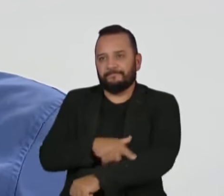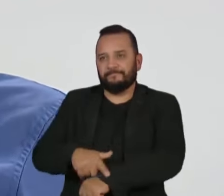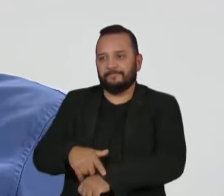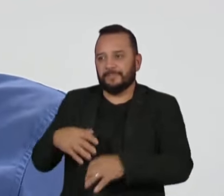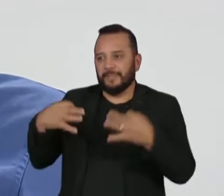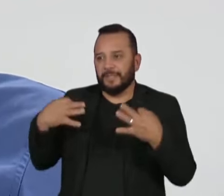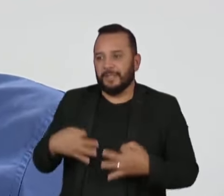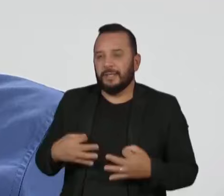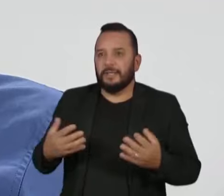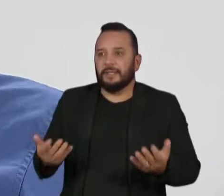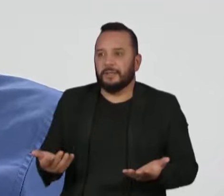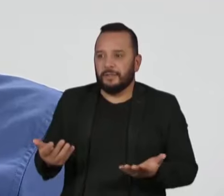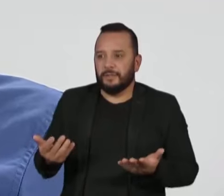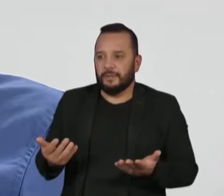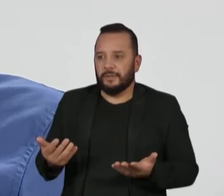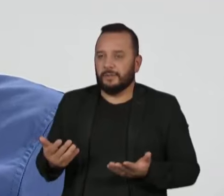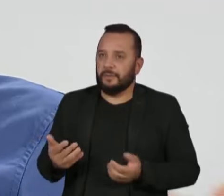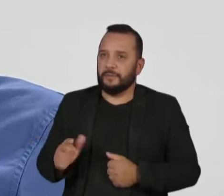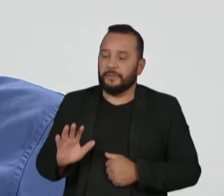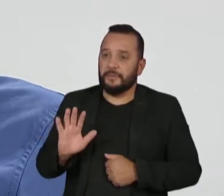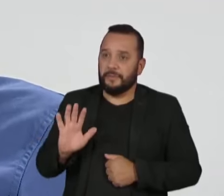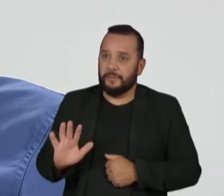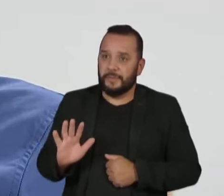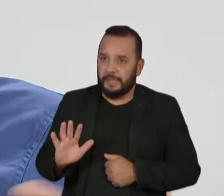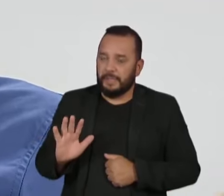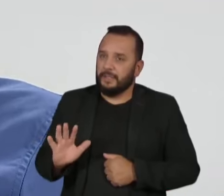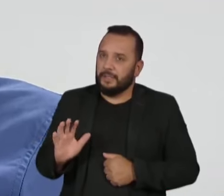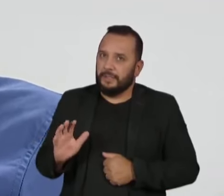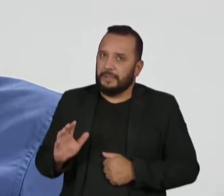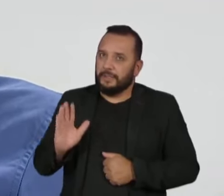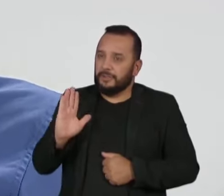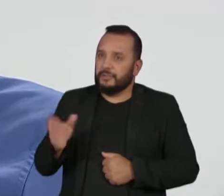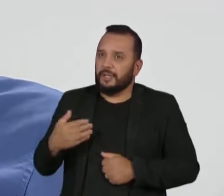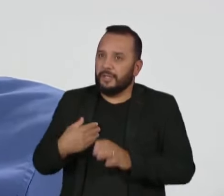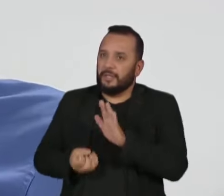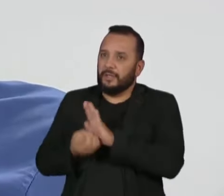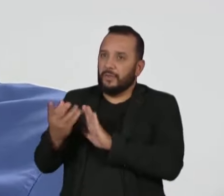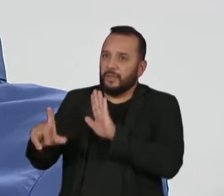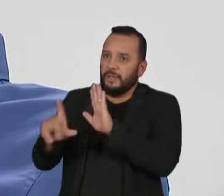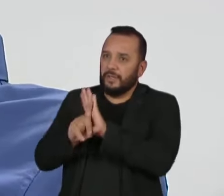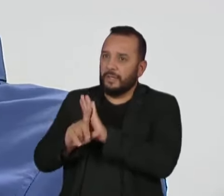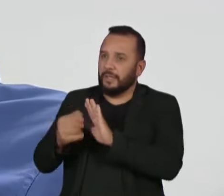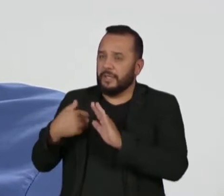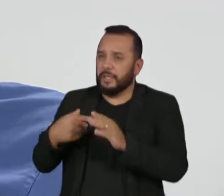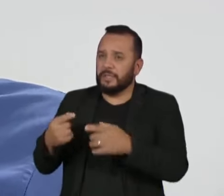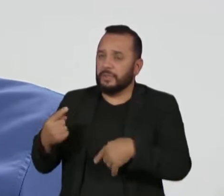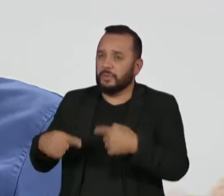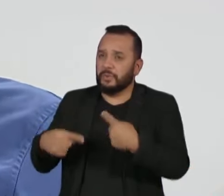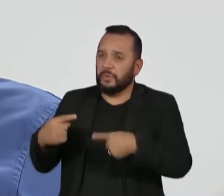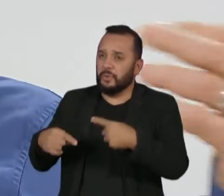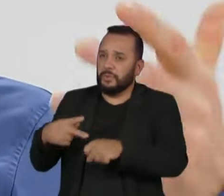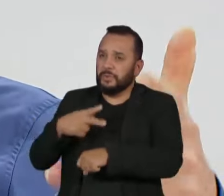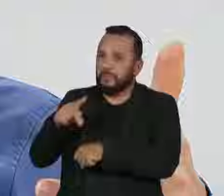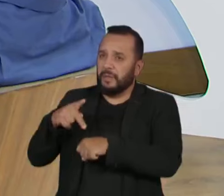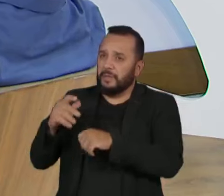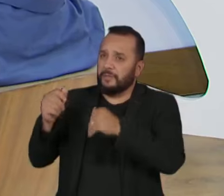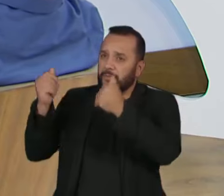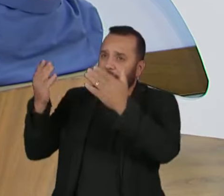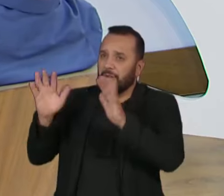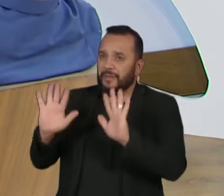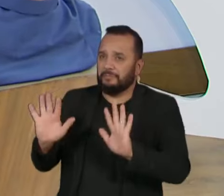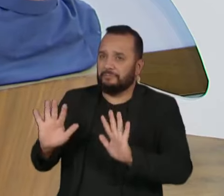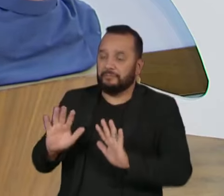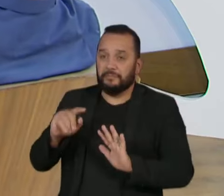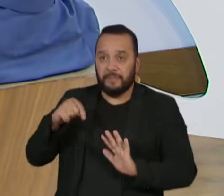Isso é legalizado, é uma coisa já. Isso já avançou, já não se discute mais. Né? Então a gente tem aqui